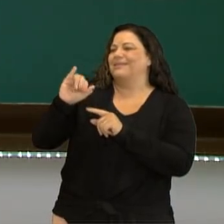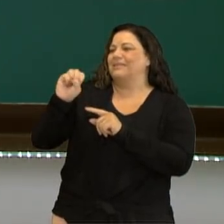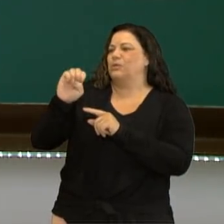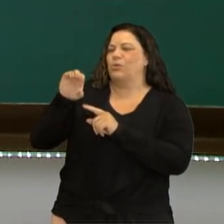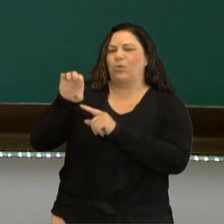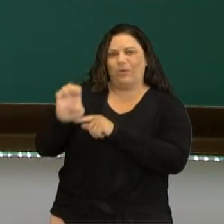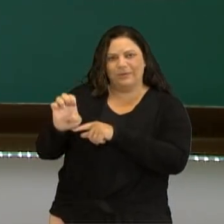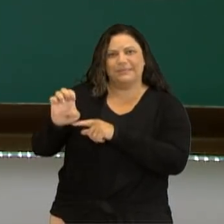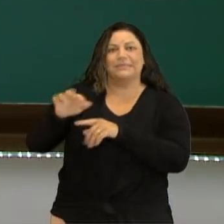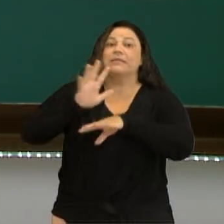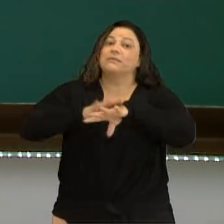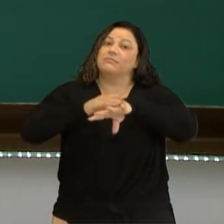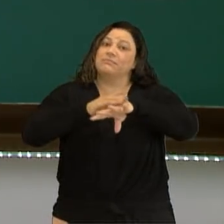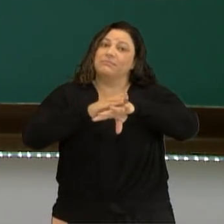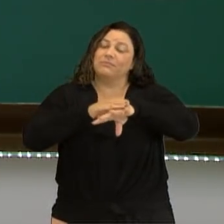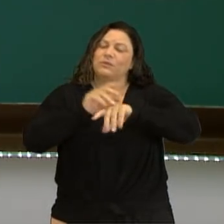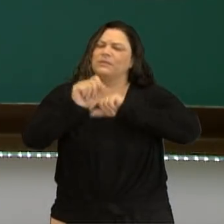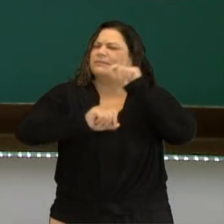aquelas doenças causadas por